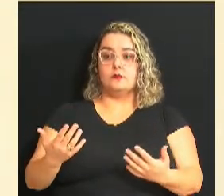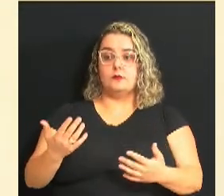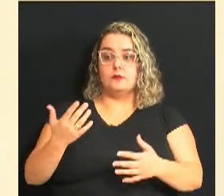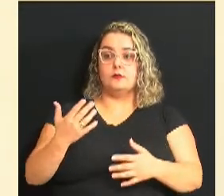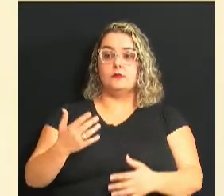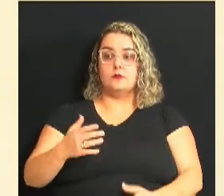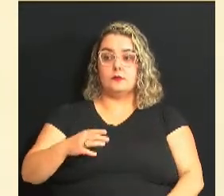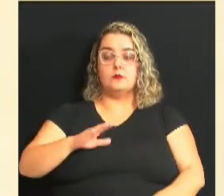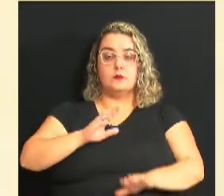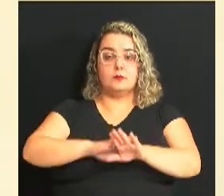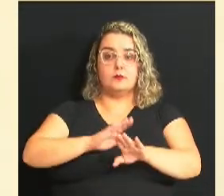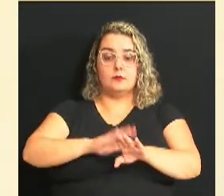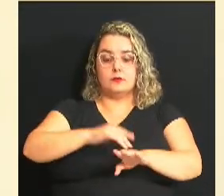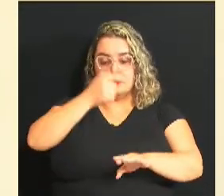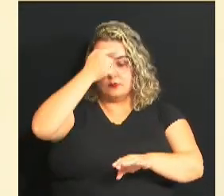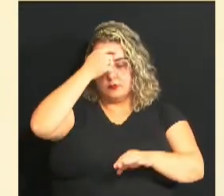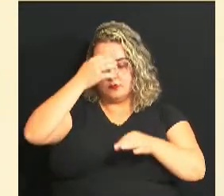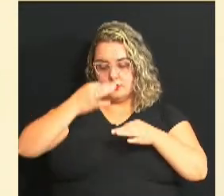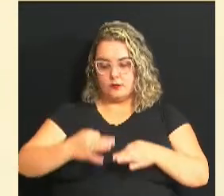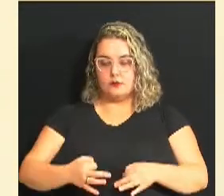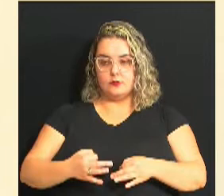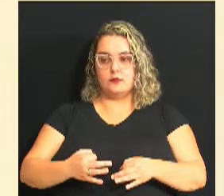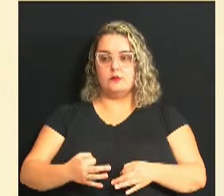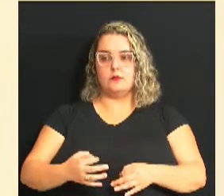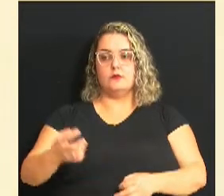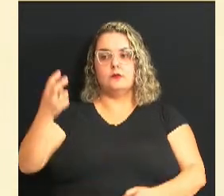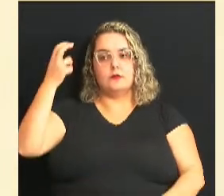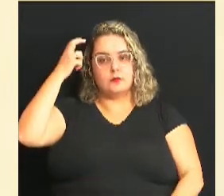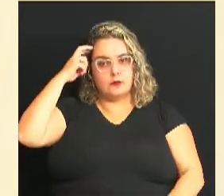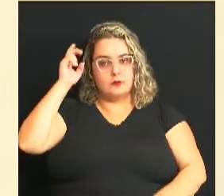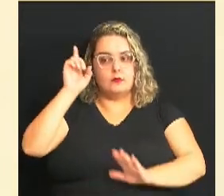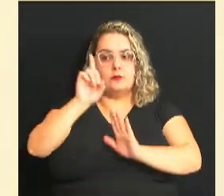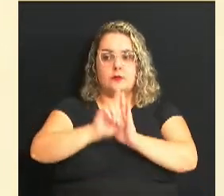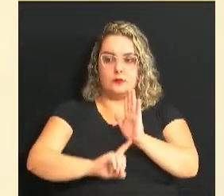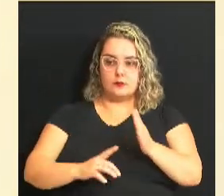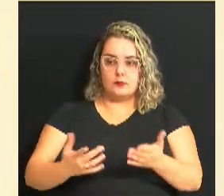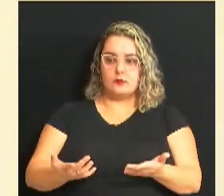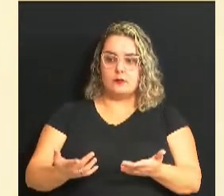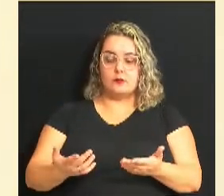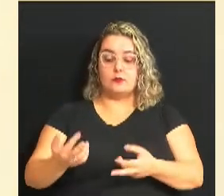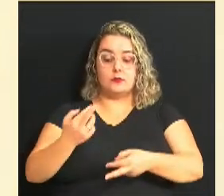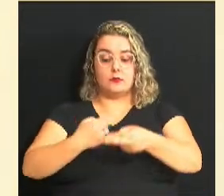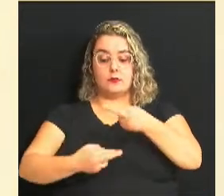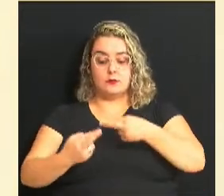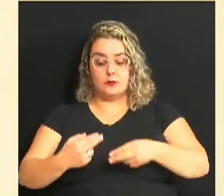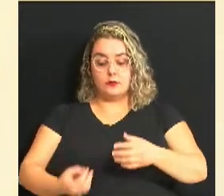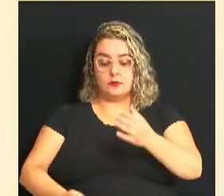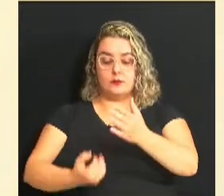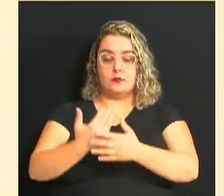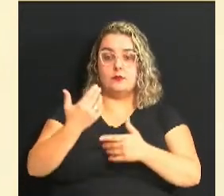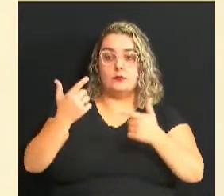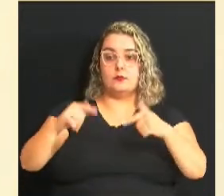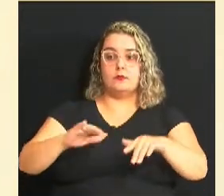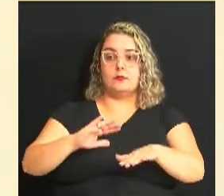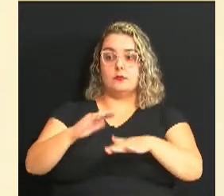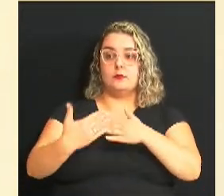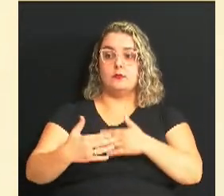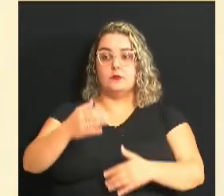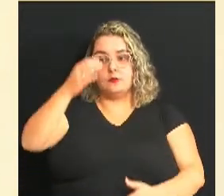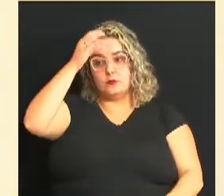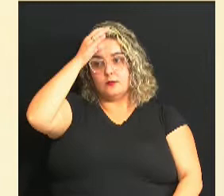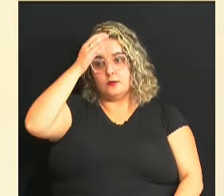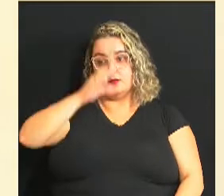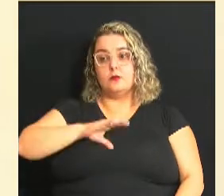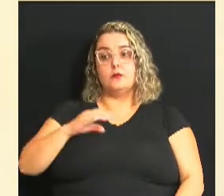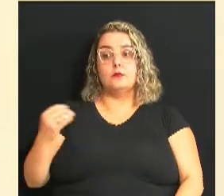cidadania cultural, da cultura como um direito. Esses espaços que criam relações nos seus territórios estão tendo uma função cidadã muito